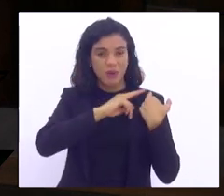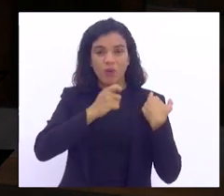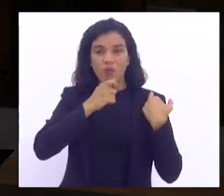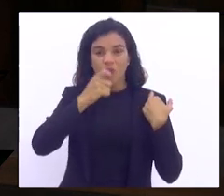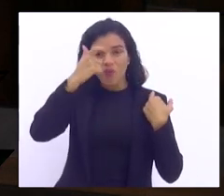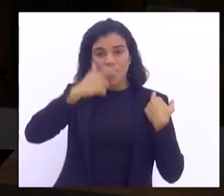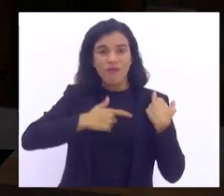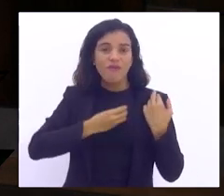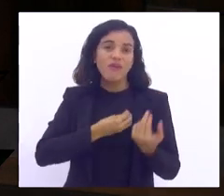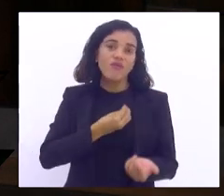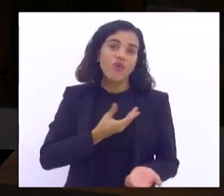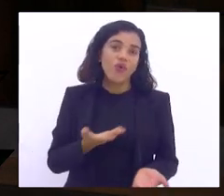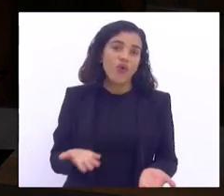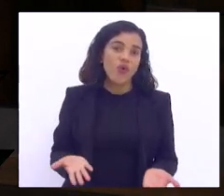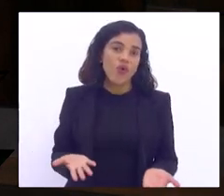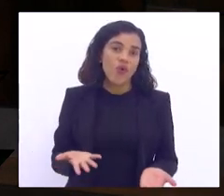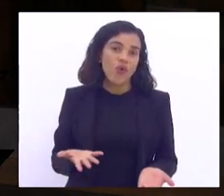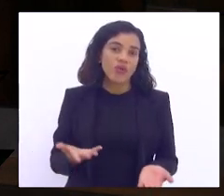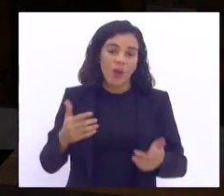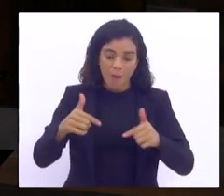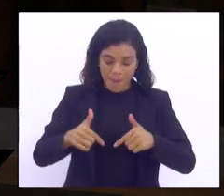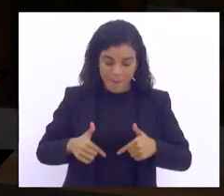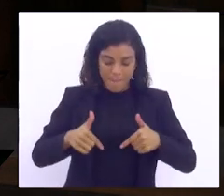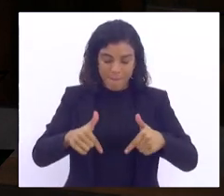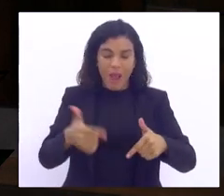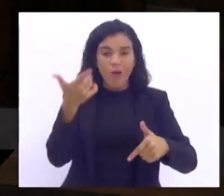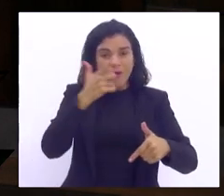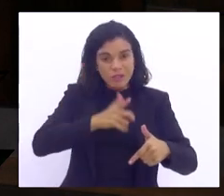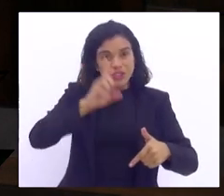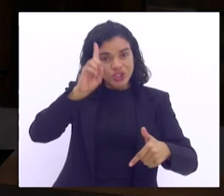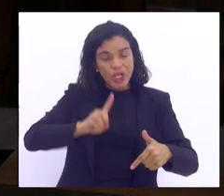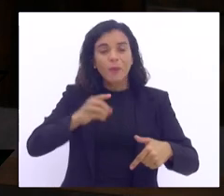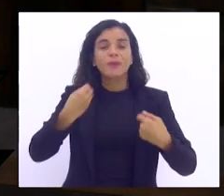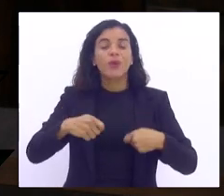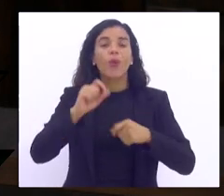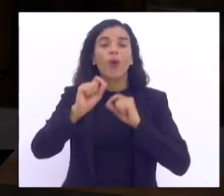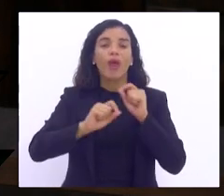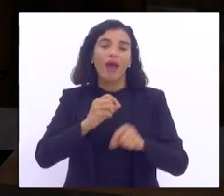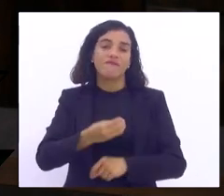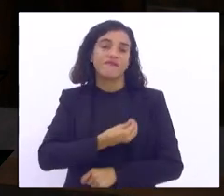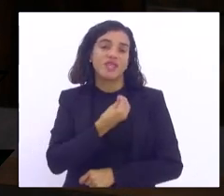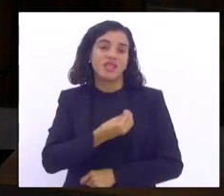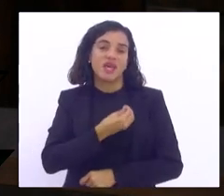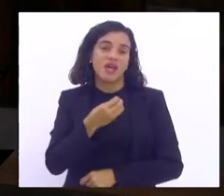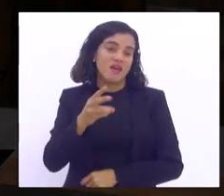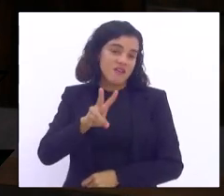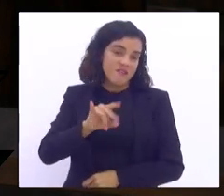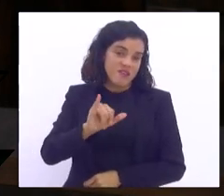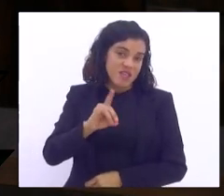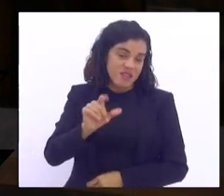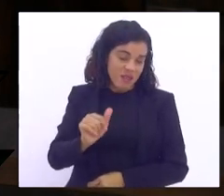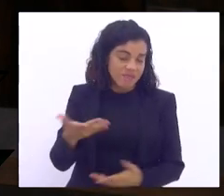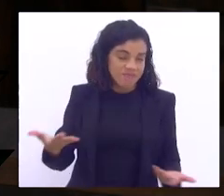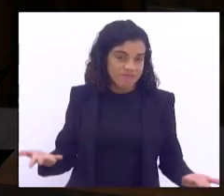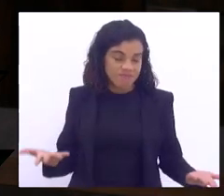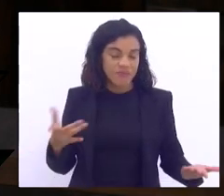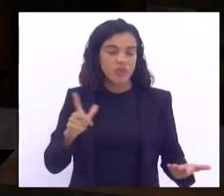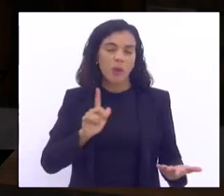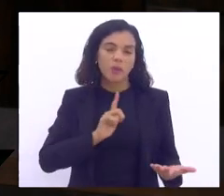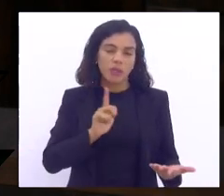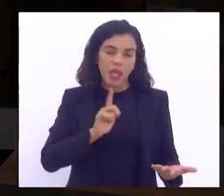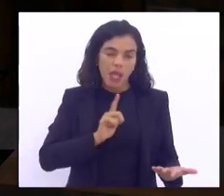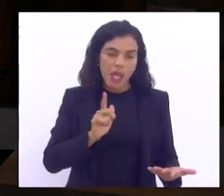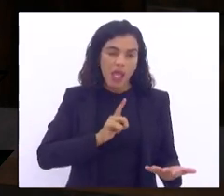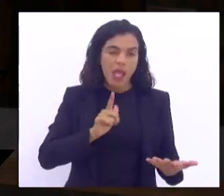vida. A vida é pré-requisito para o exercício de qualquer direito. Então, existe uma densidade,